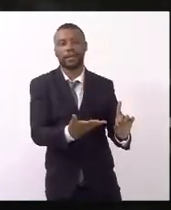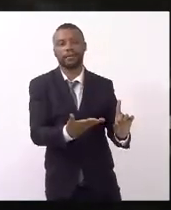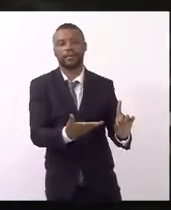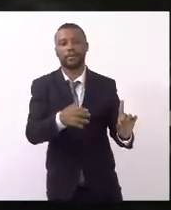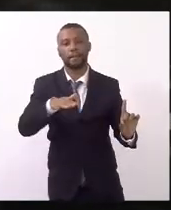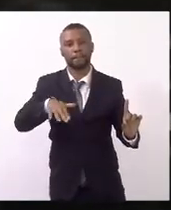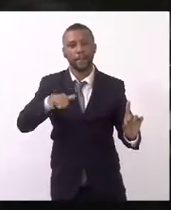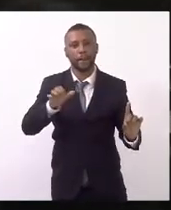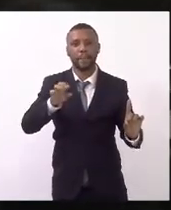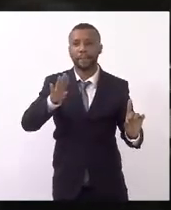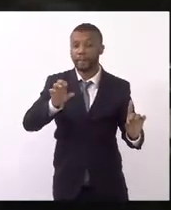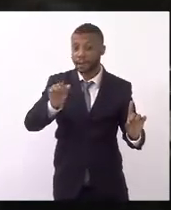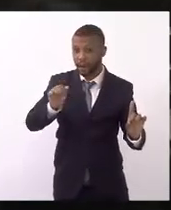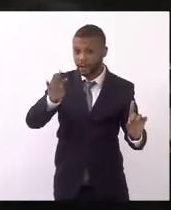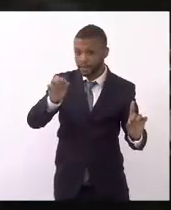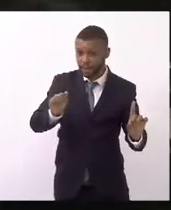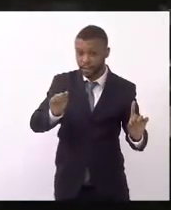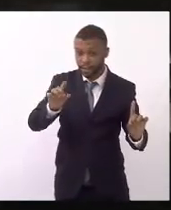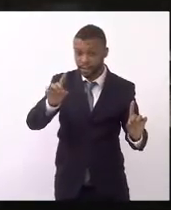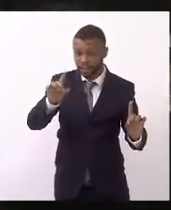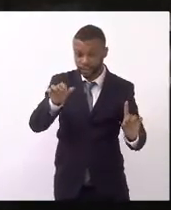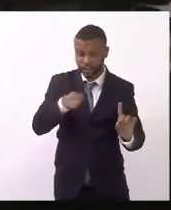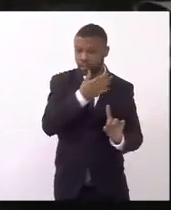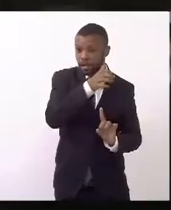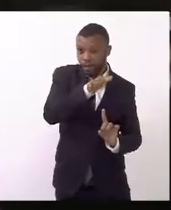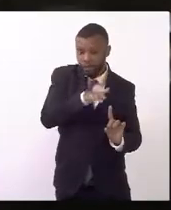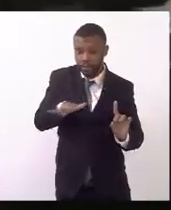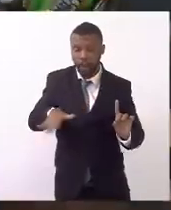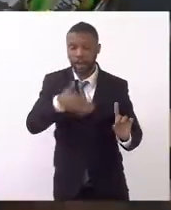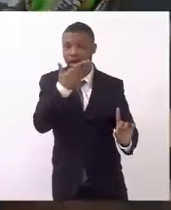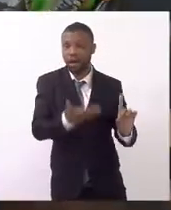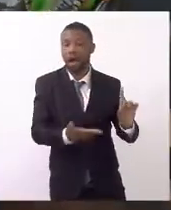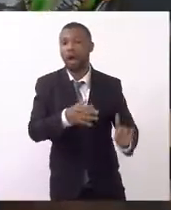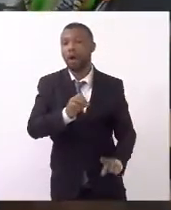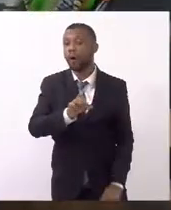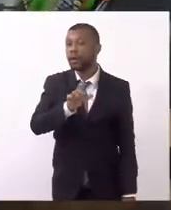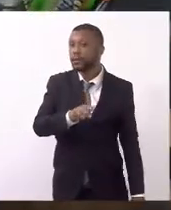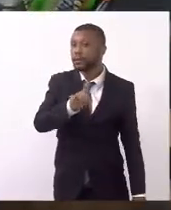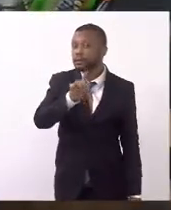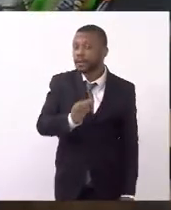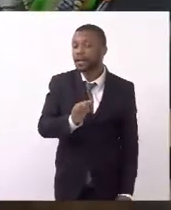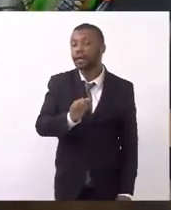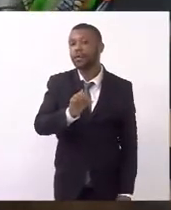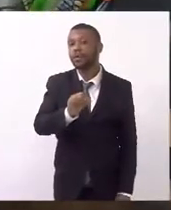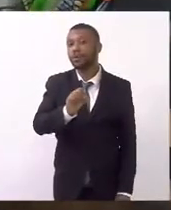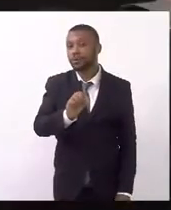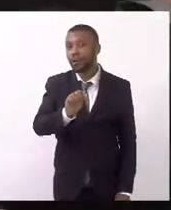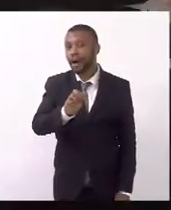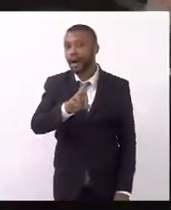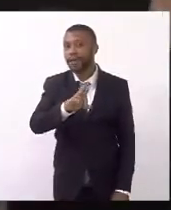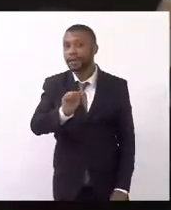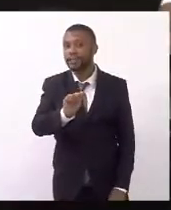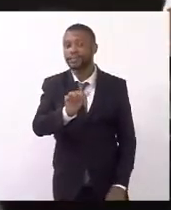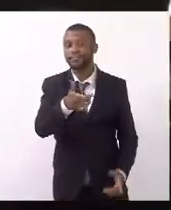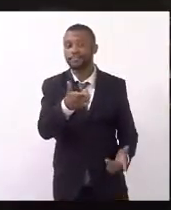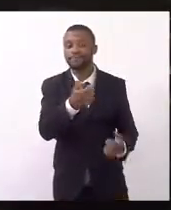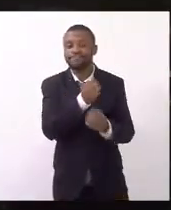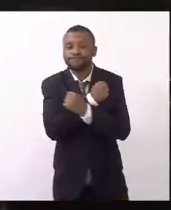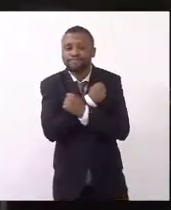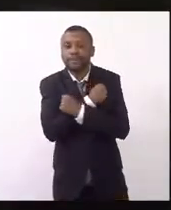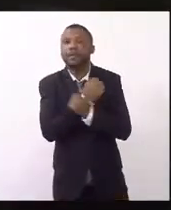mãe Beata de Iemanjá a urina Soares a família lamparina a